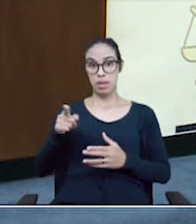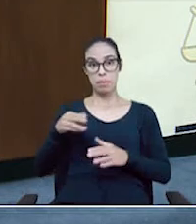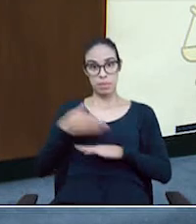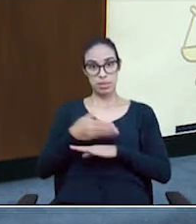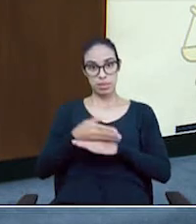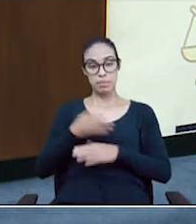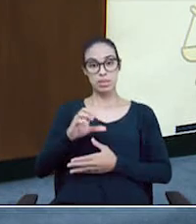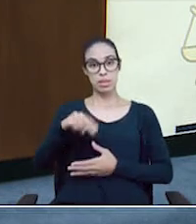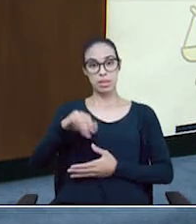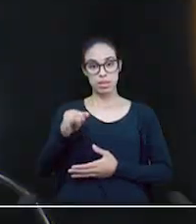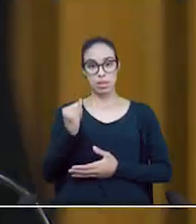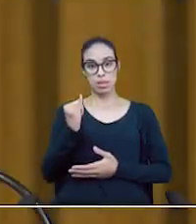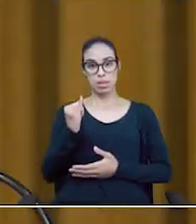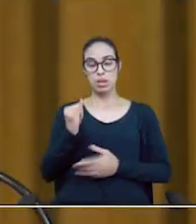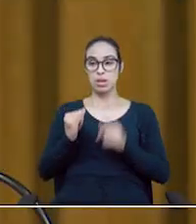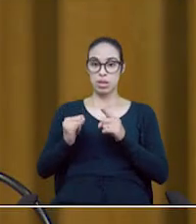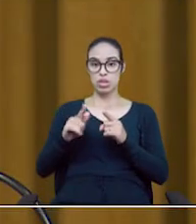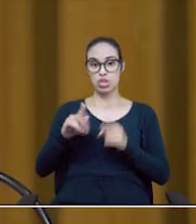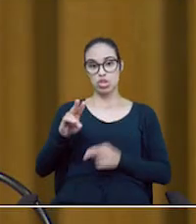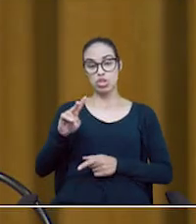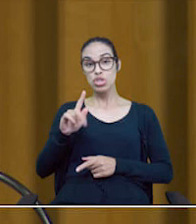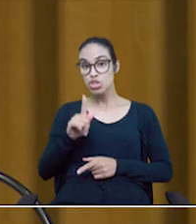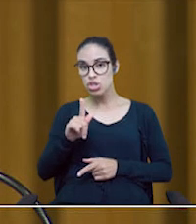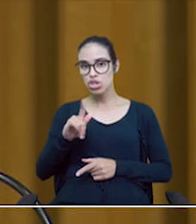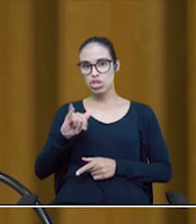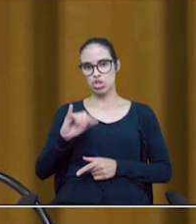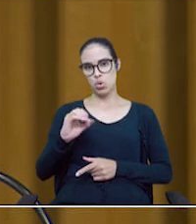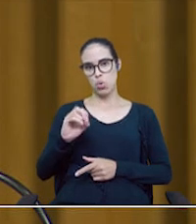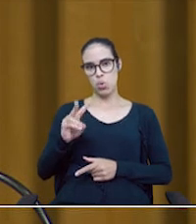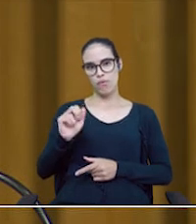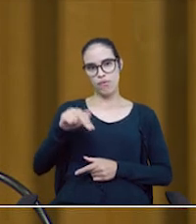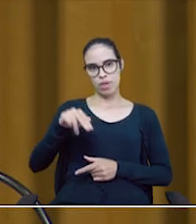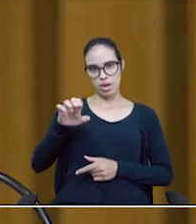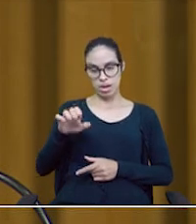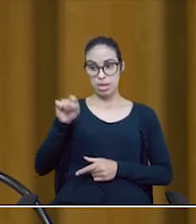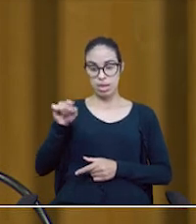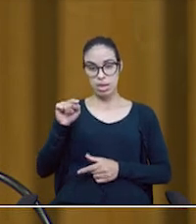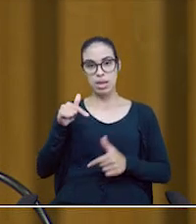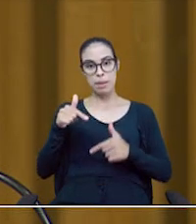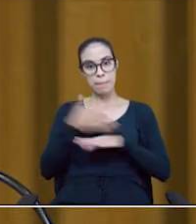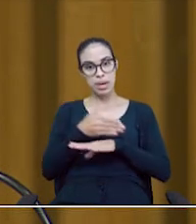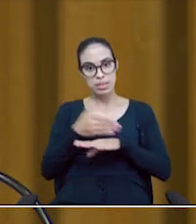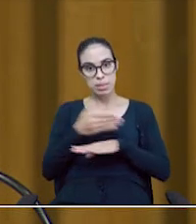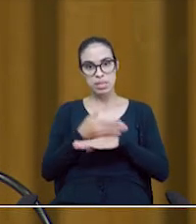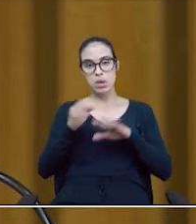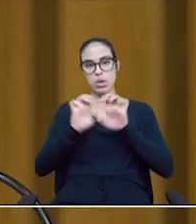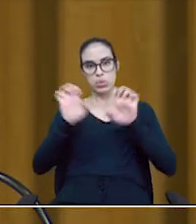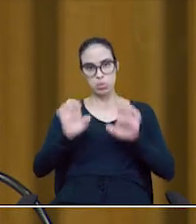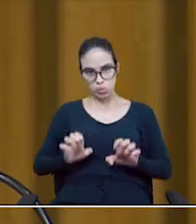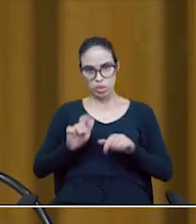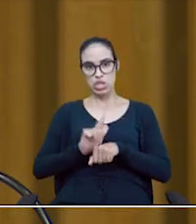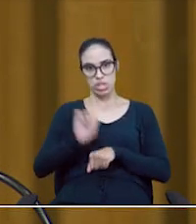Olson, membro da Comissão Permanente de Eficiência Operacional, Infraestrutura e Gestão de